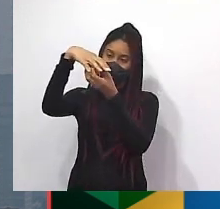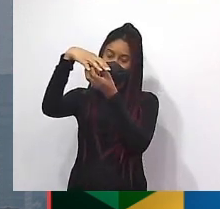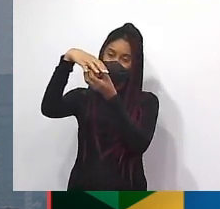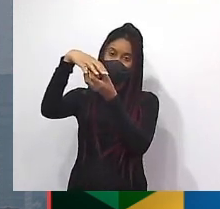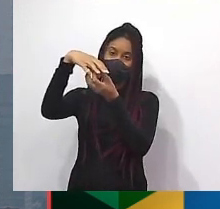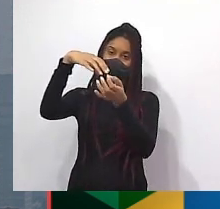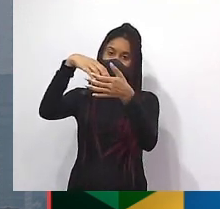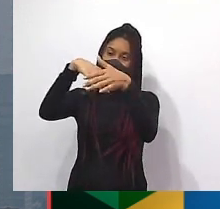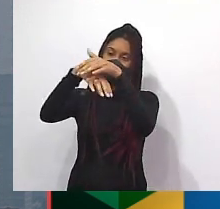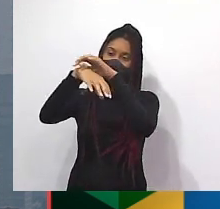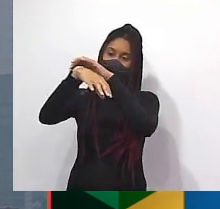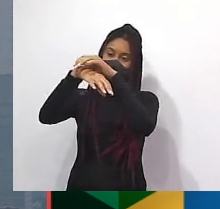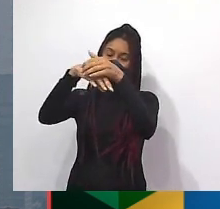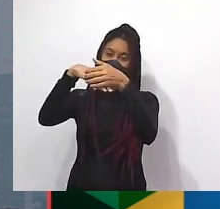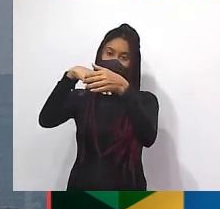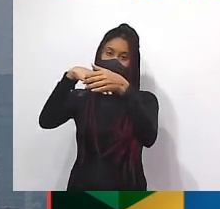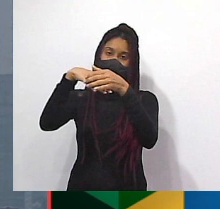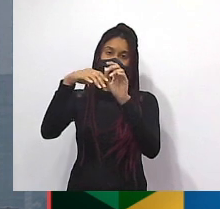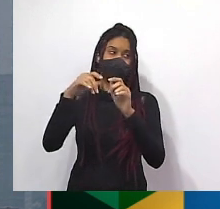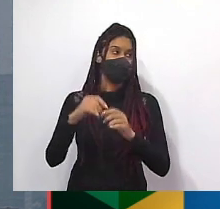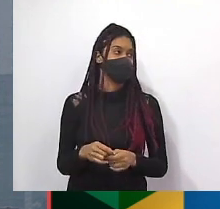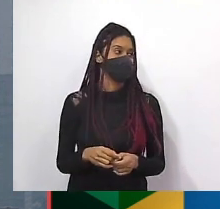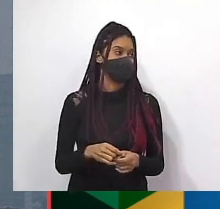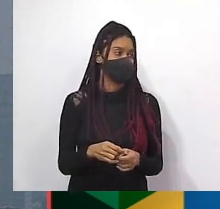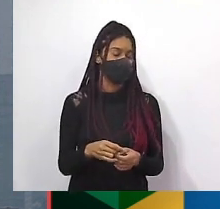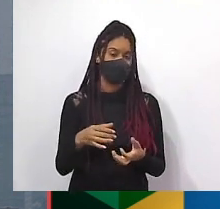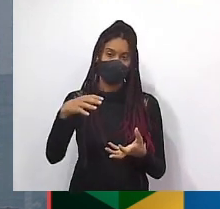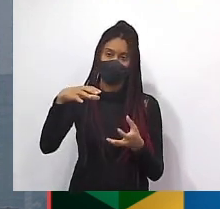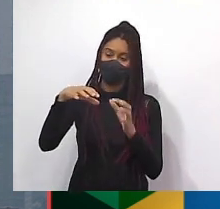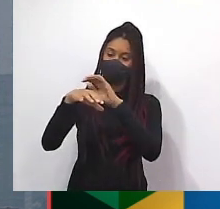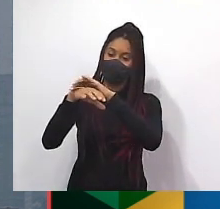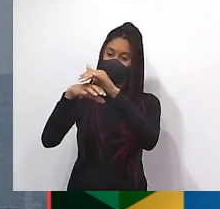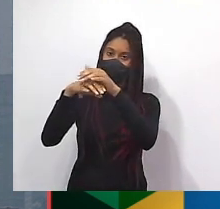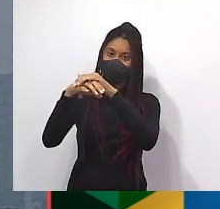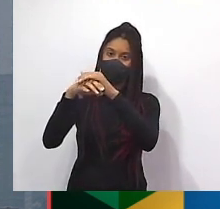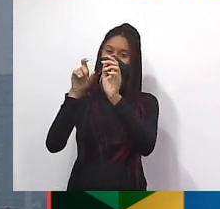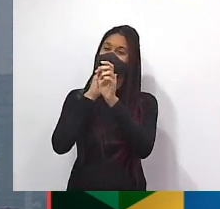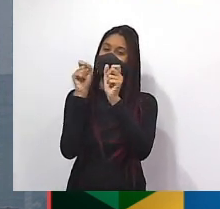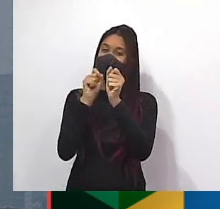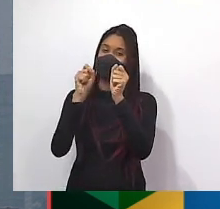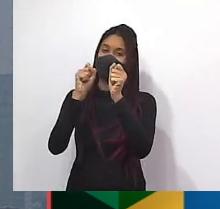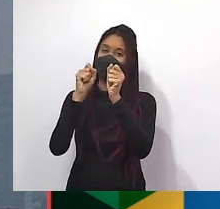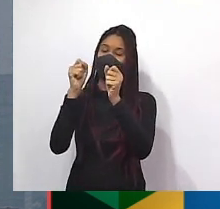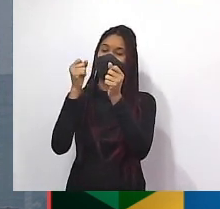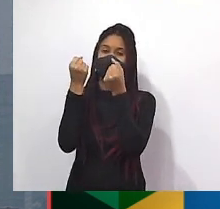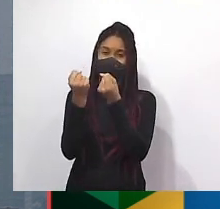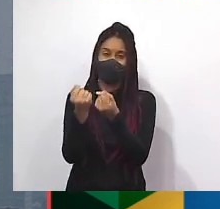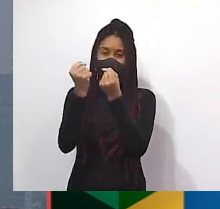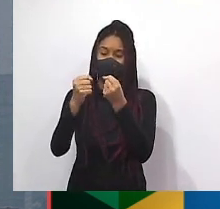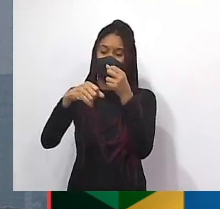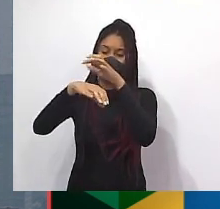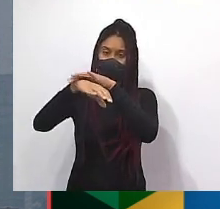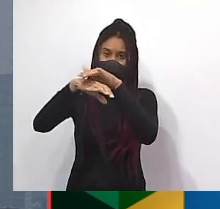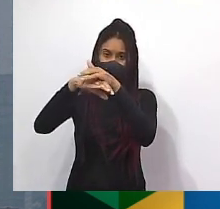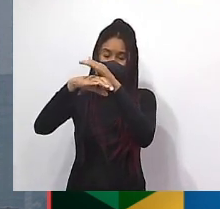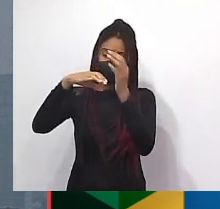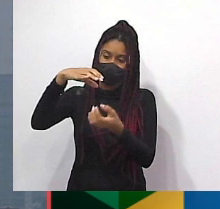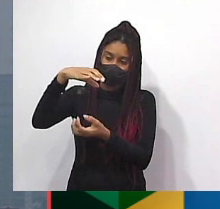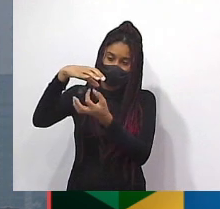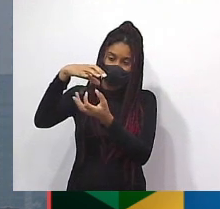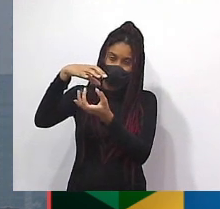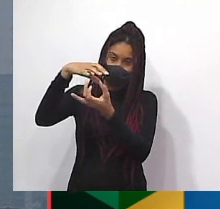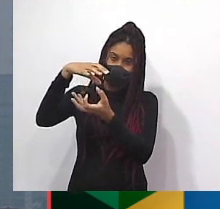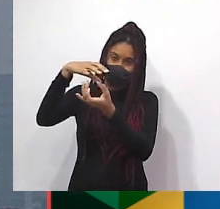frio, é um gás pesado. Quando eu tenho o aquecimento do gás, esse gás leve sobe, ou melhor, esse